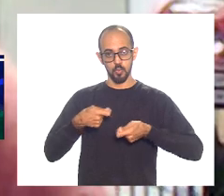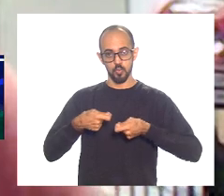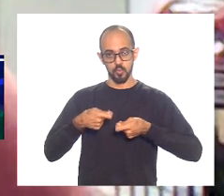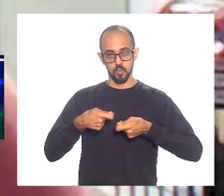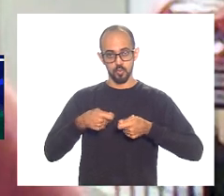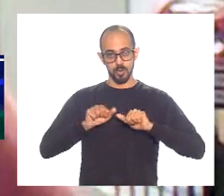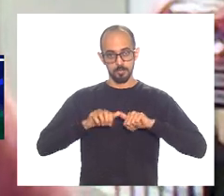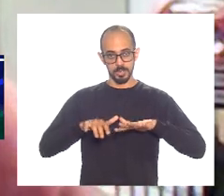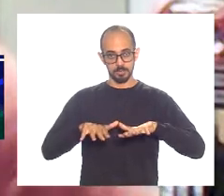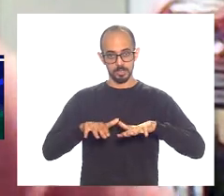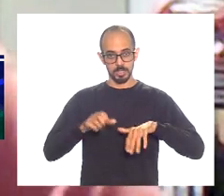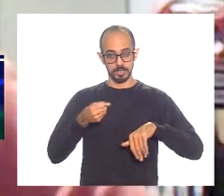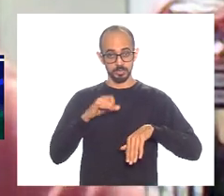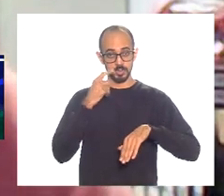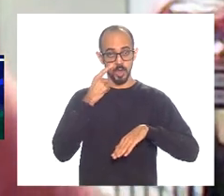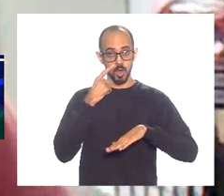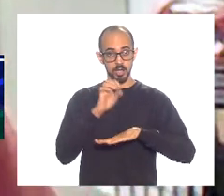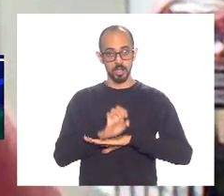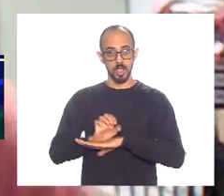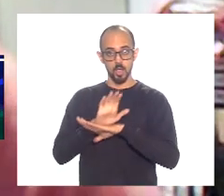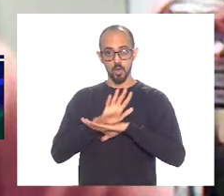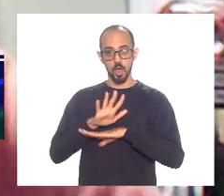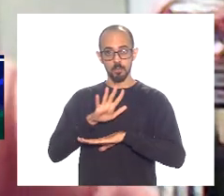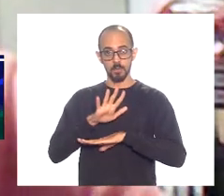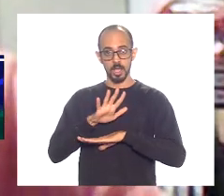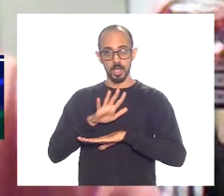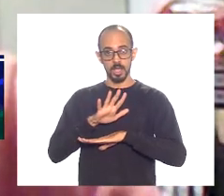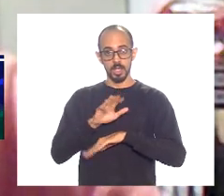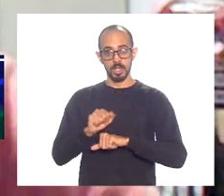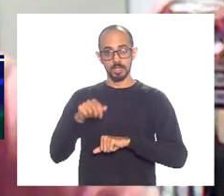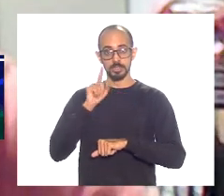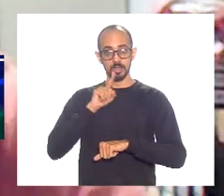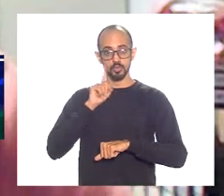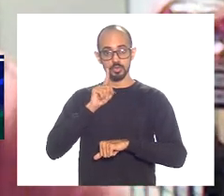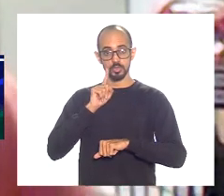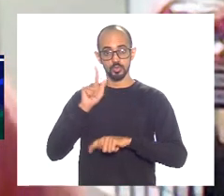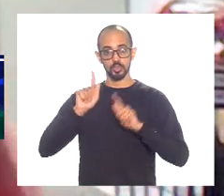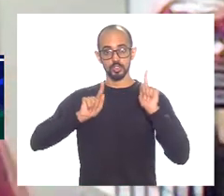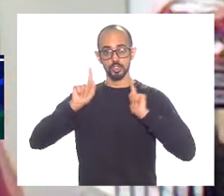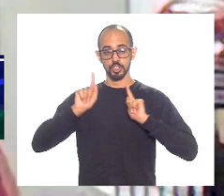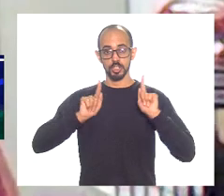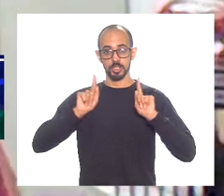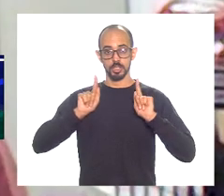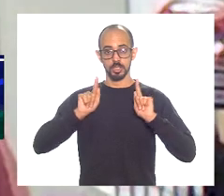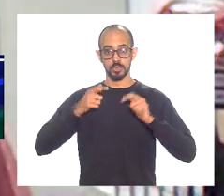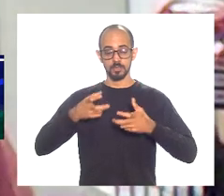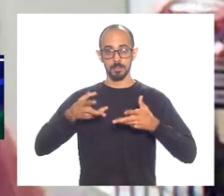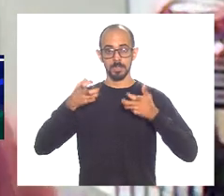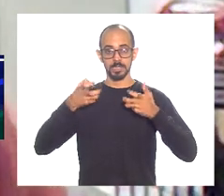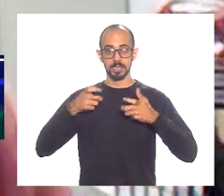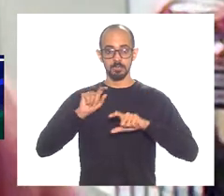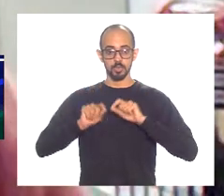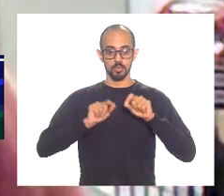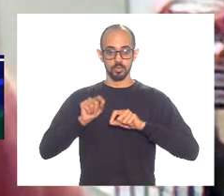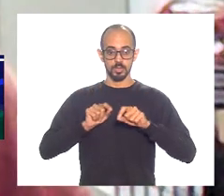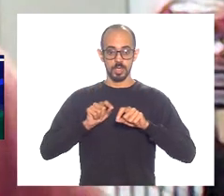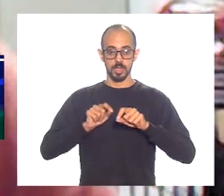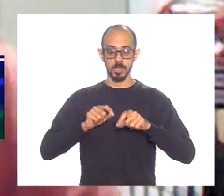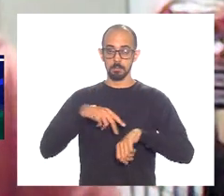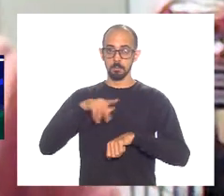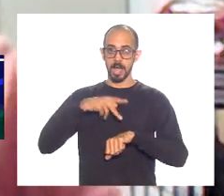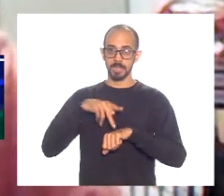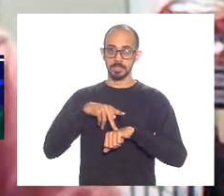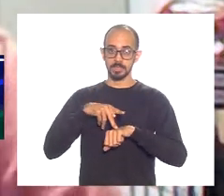olha para a Europa, você olha para os Estados Unidos, você olha para o Chile, e o que você vê? São países que apostaram